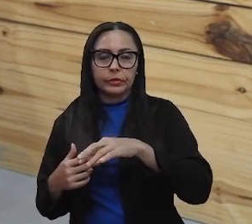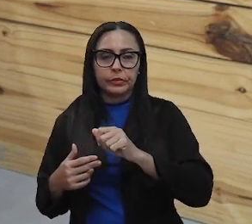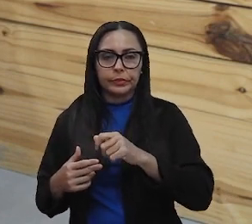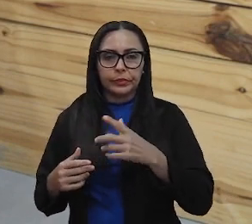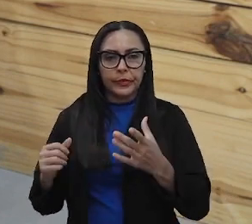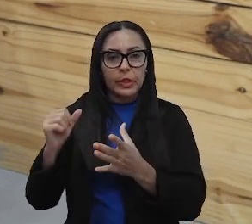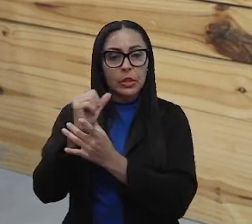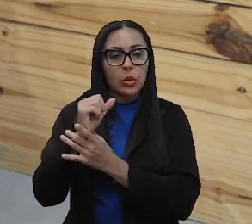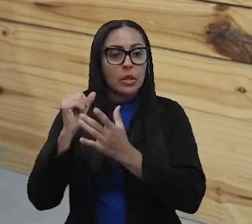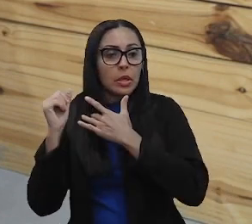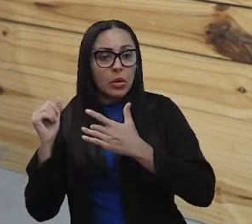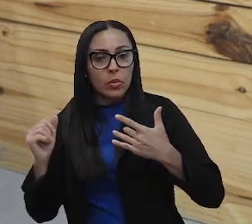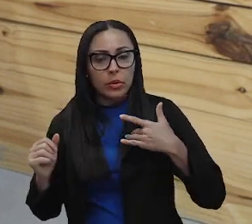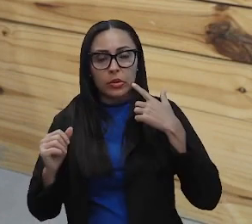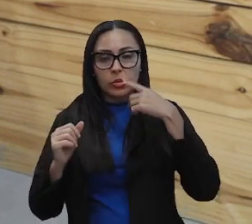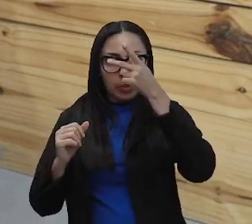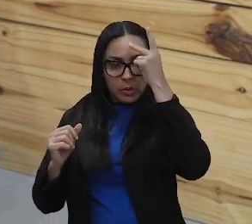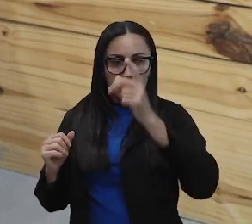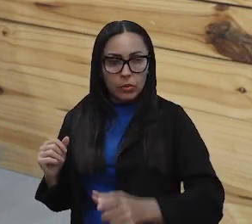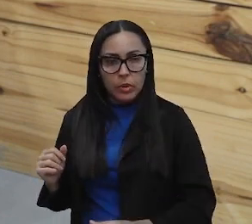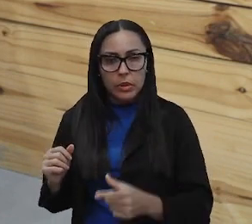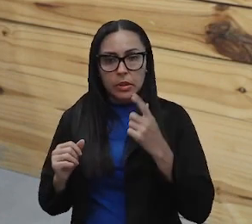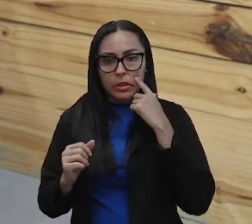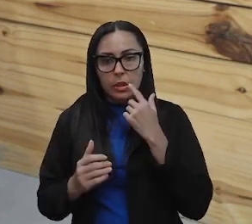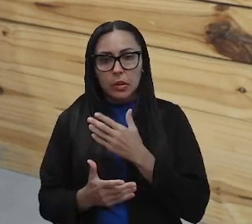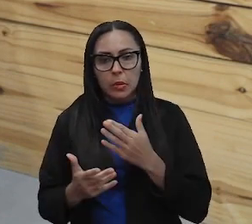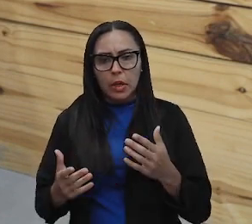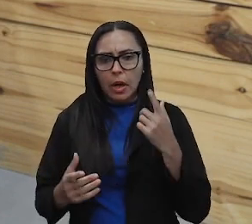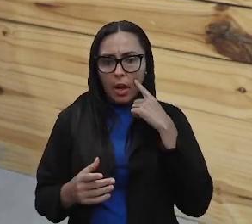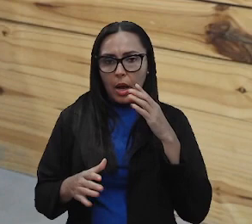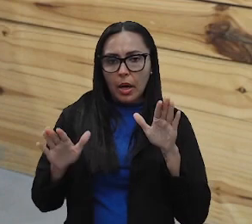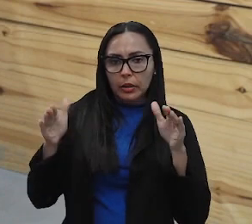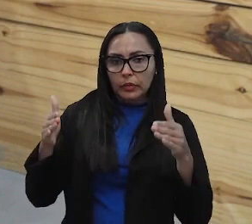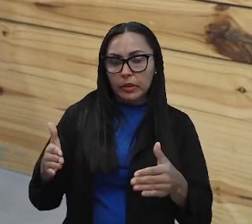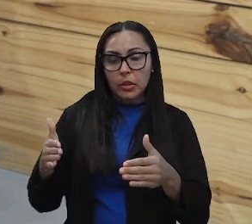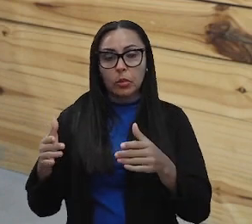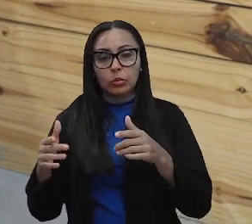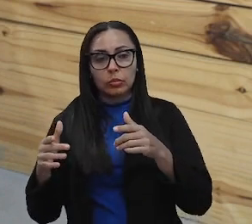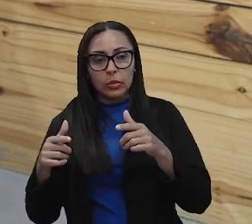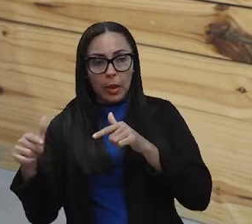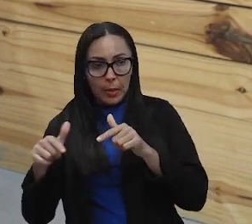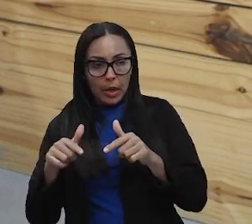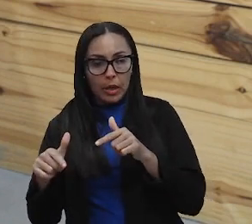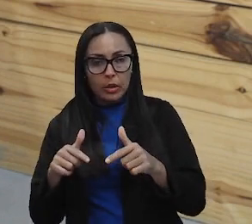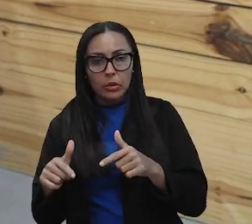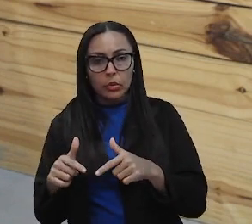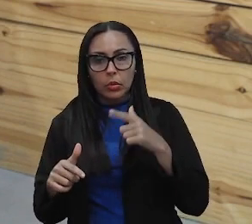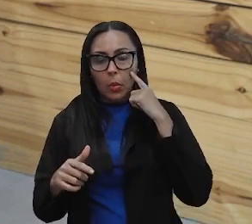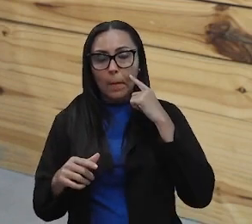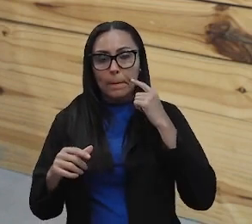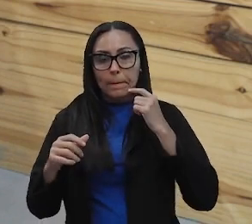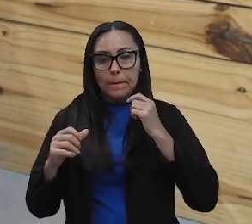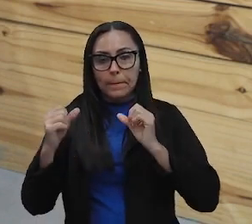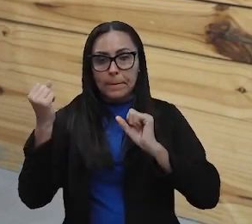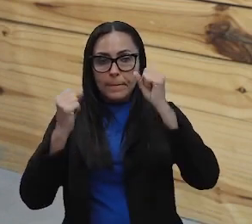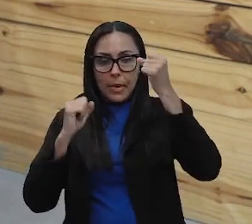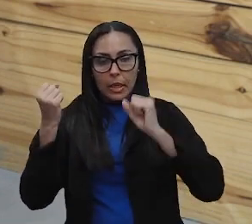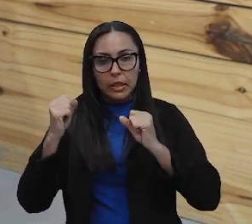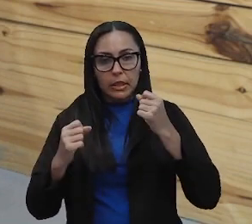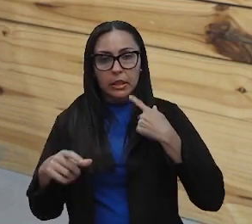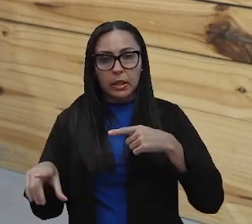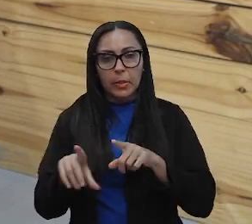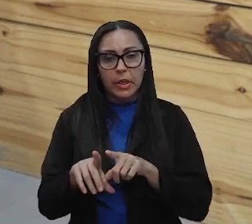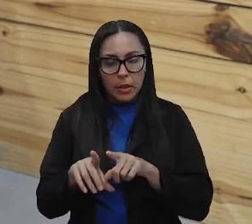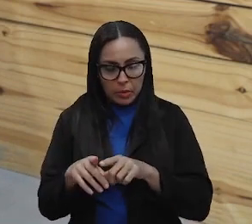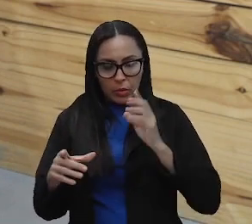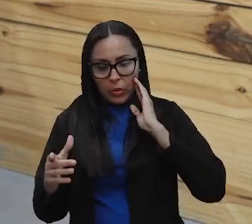saúde ocupacional, as pessoas sempre atrelam isso à questão de quem trabalha, como você mesmo falou, com máquinas com isso. Mas isso também pode acometer o intérprete